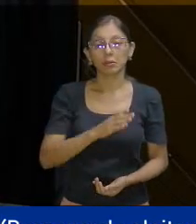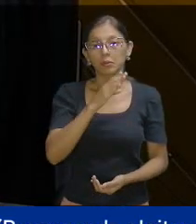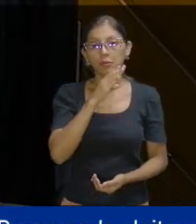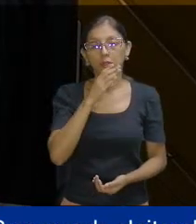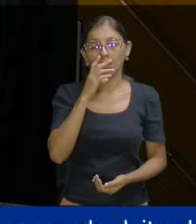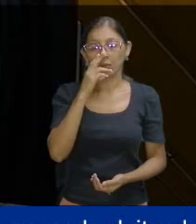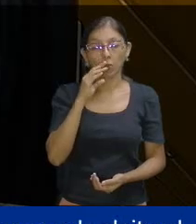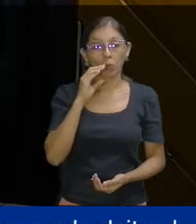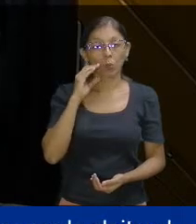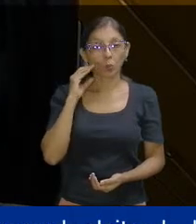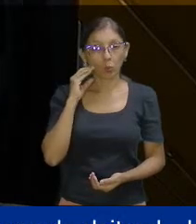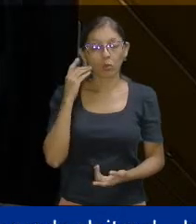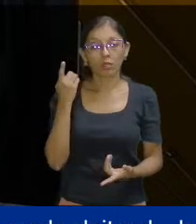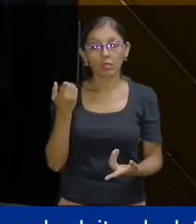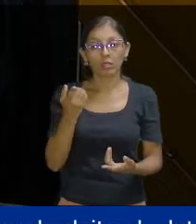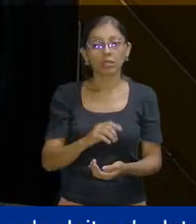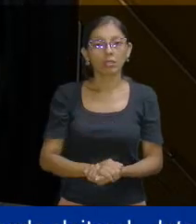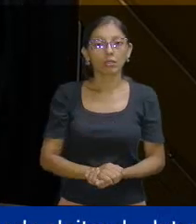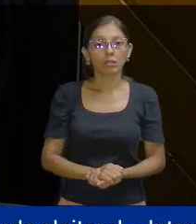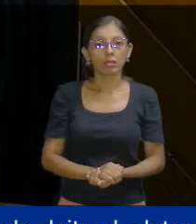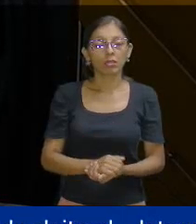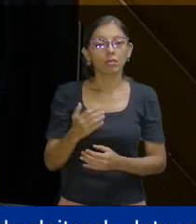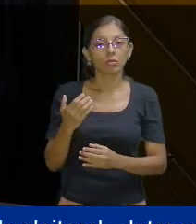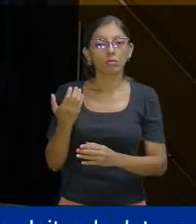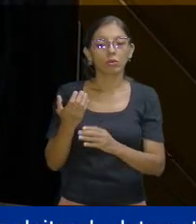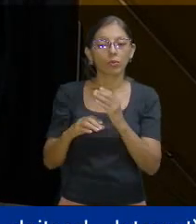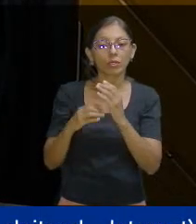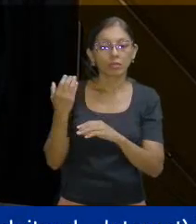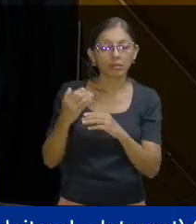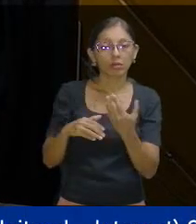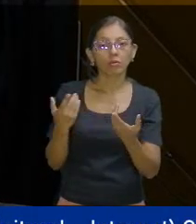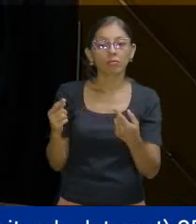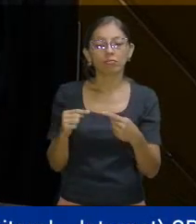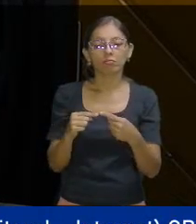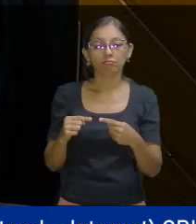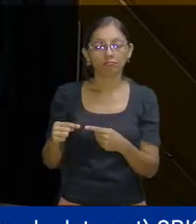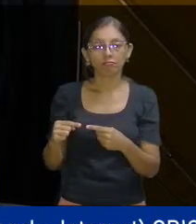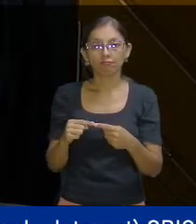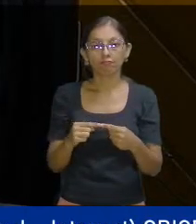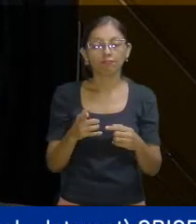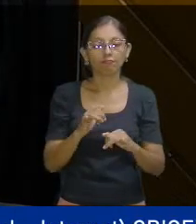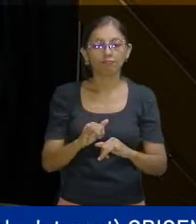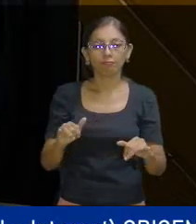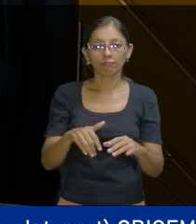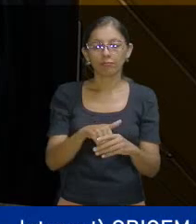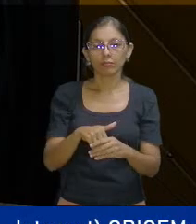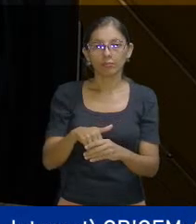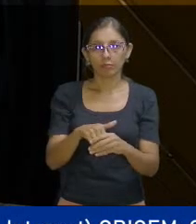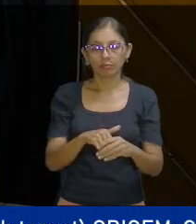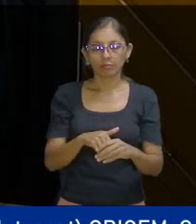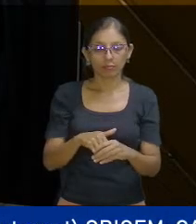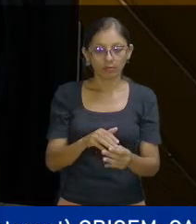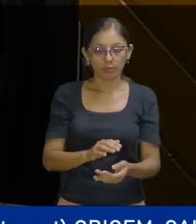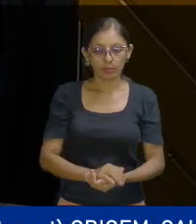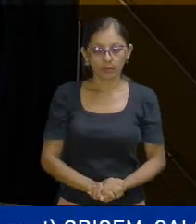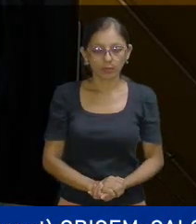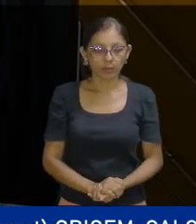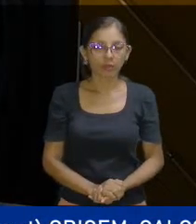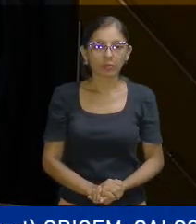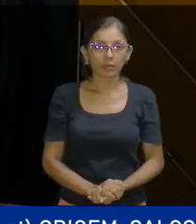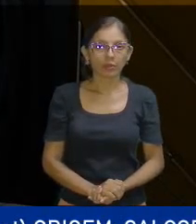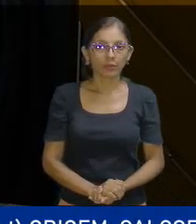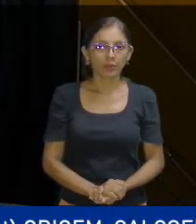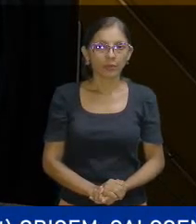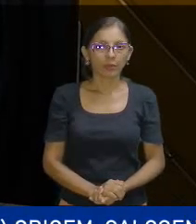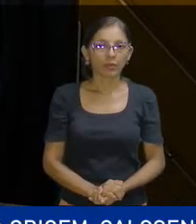de endereços eletrônicos utilizados para a propaganda eleitoral, e que é, ao final, o acolhimento dos embargos para sanar